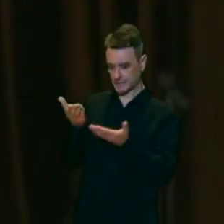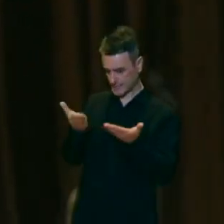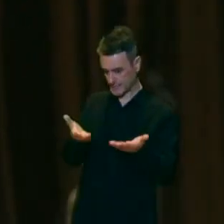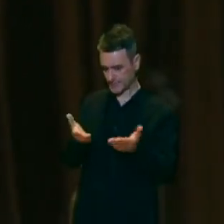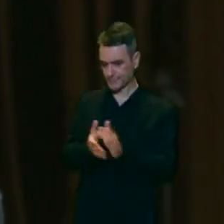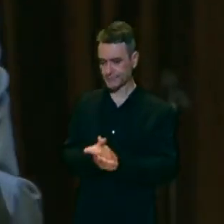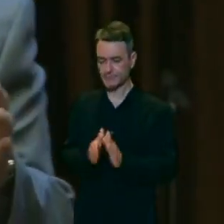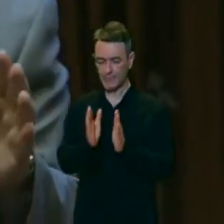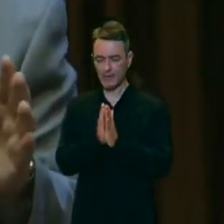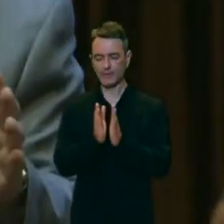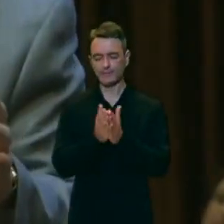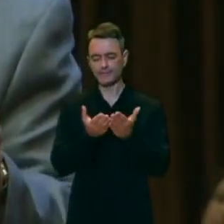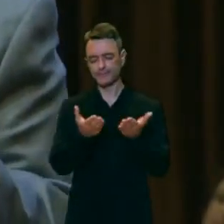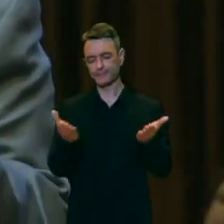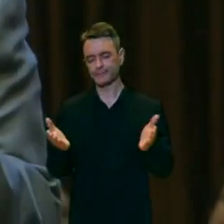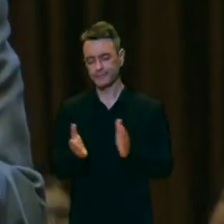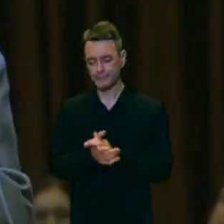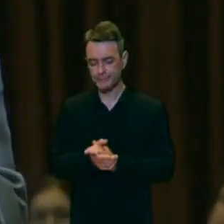você.